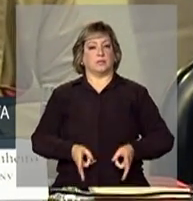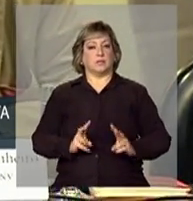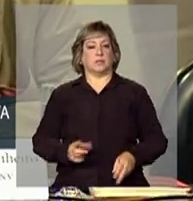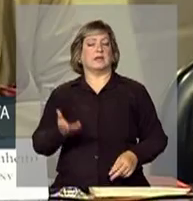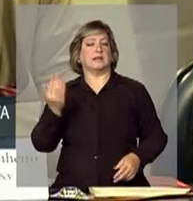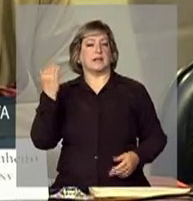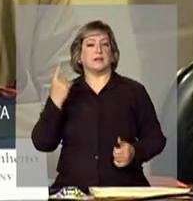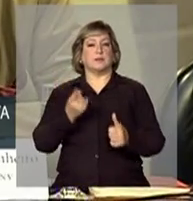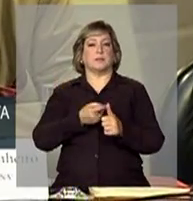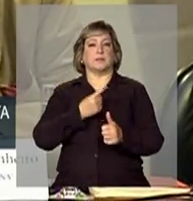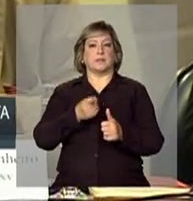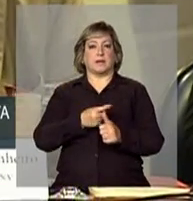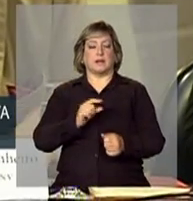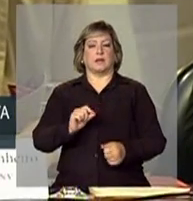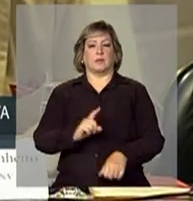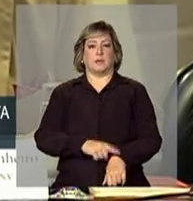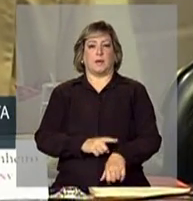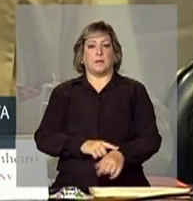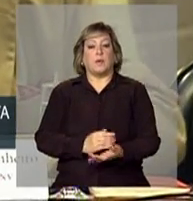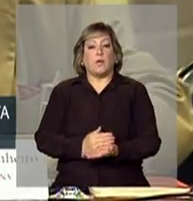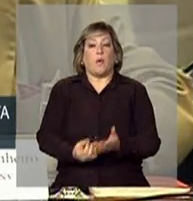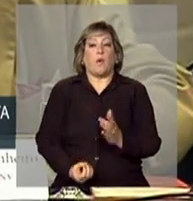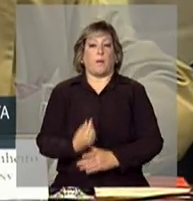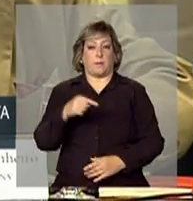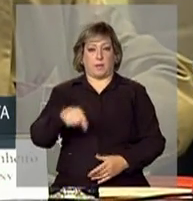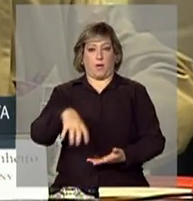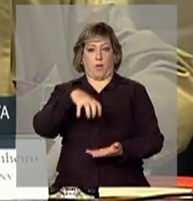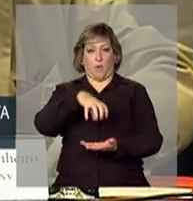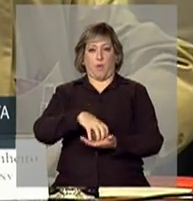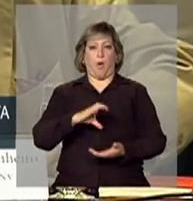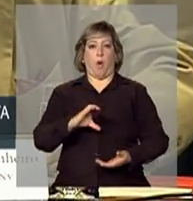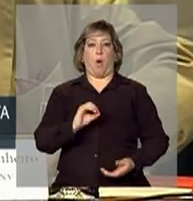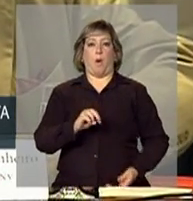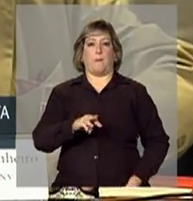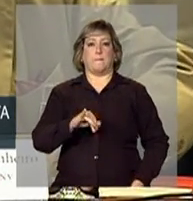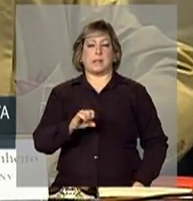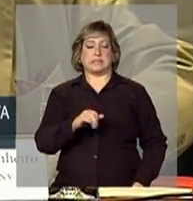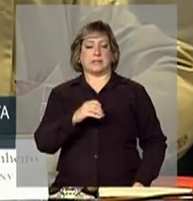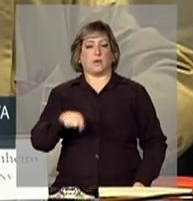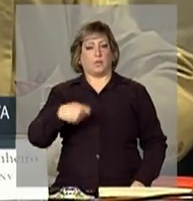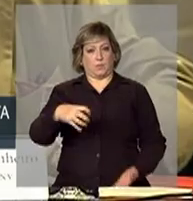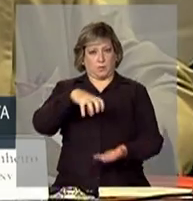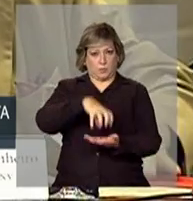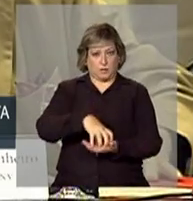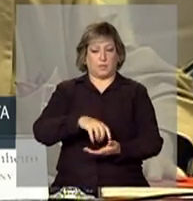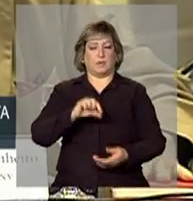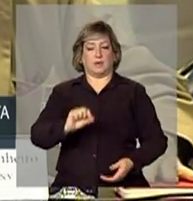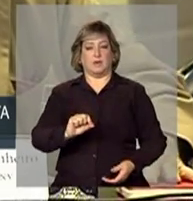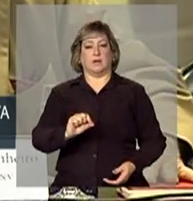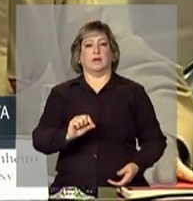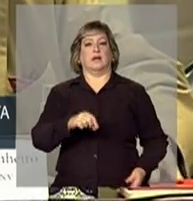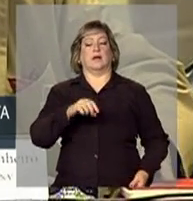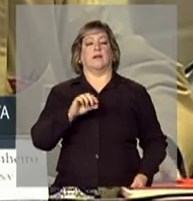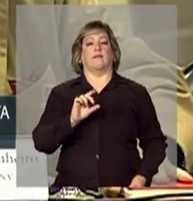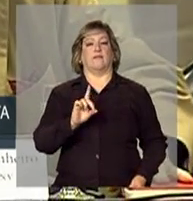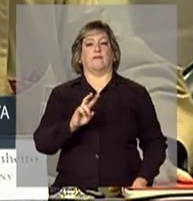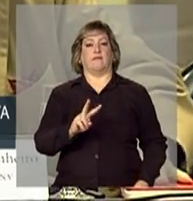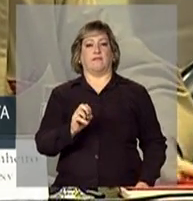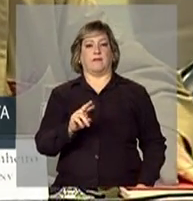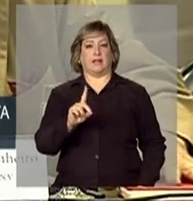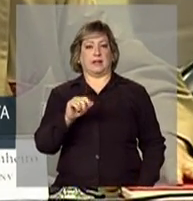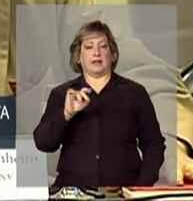momento da existência da Comissão da Verdade, o foco sobre a Comissão da Verdade. Todos os comentários, as